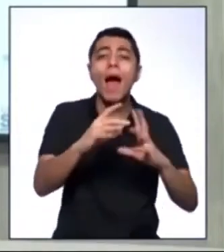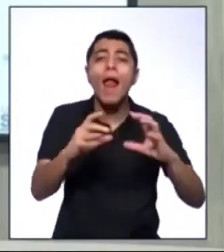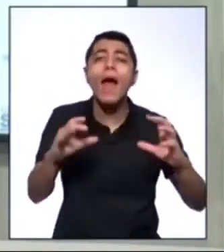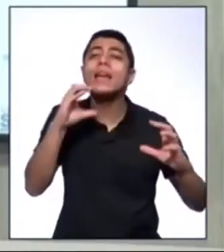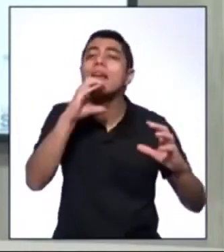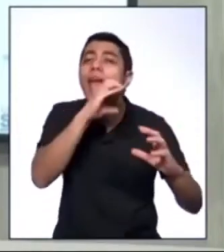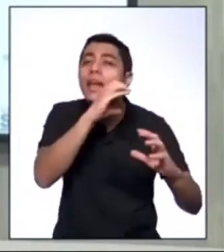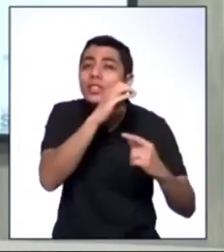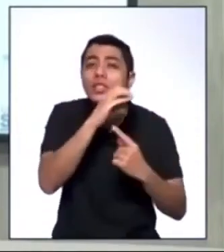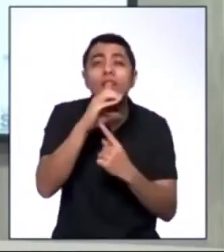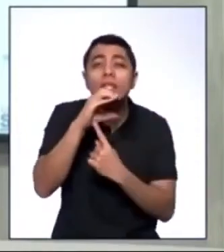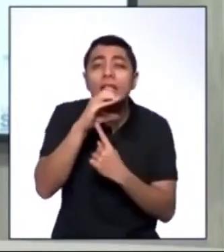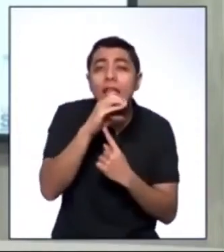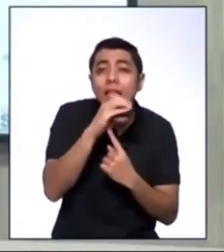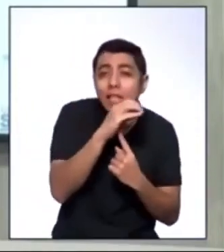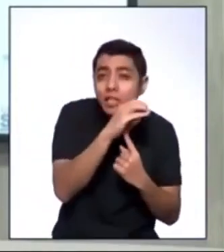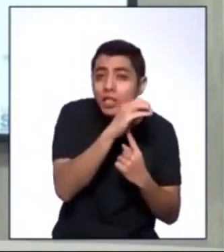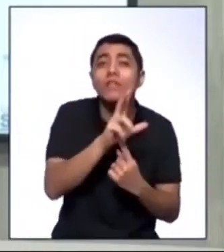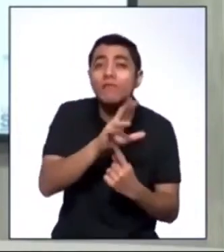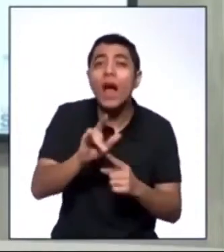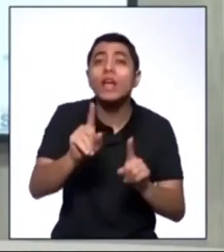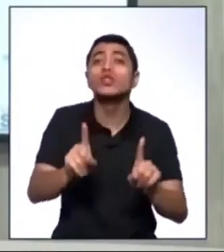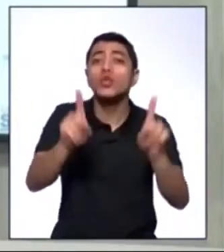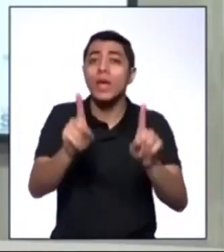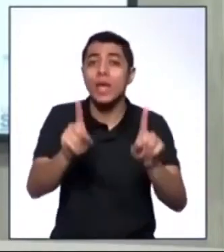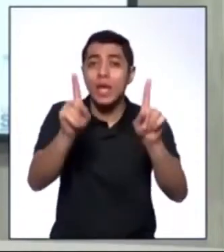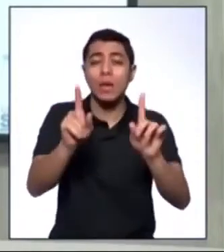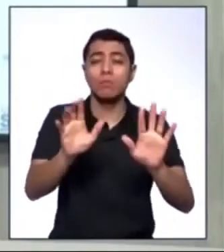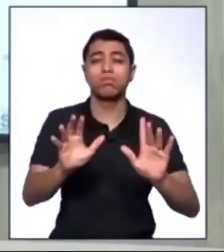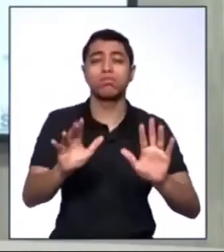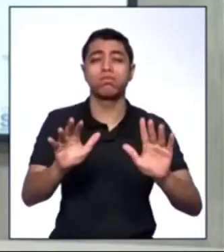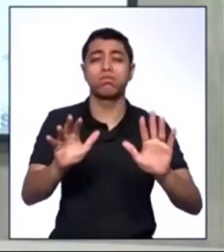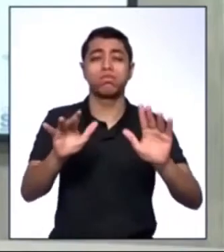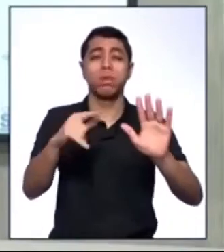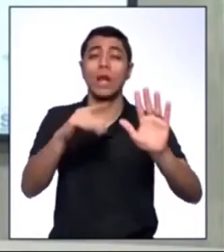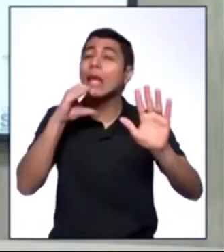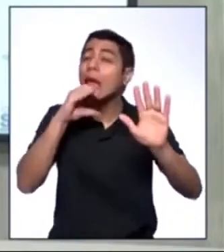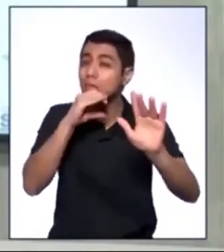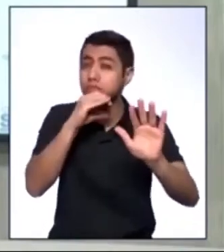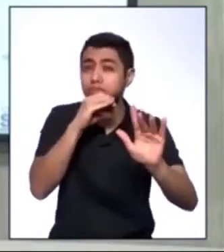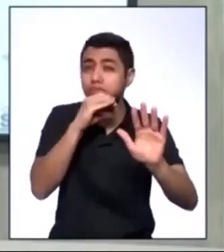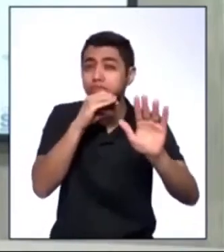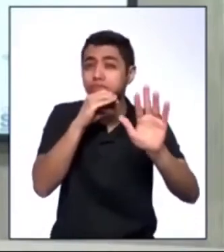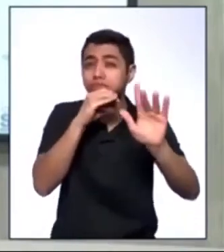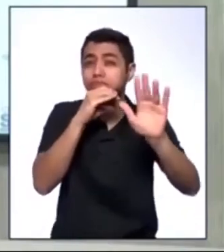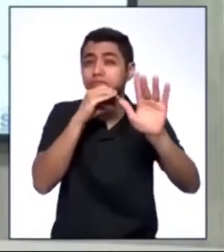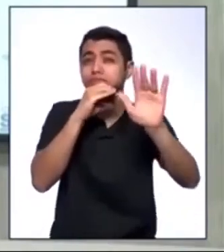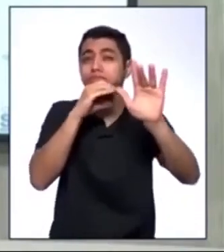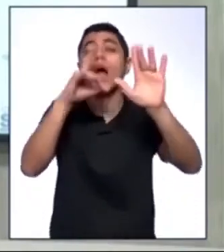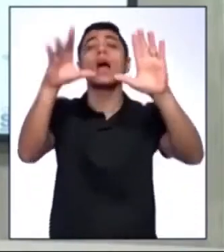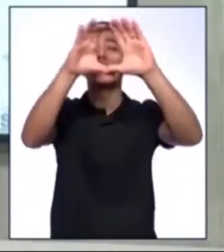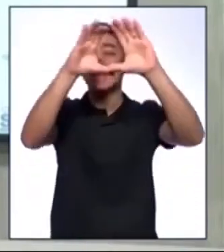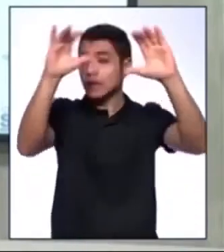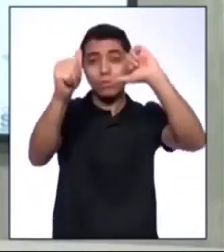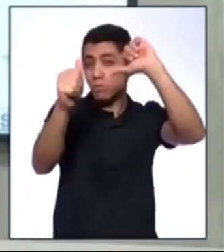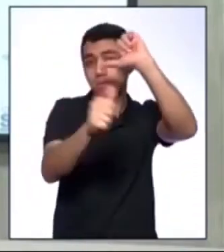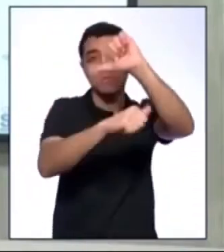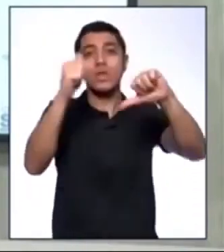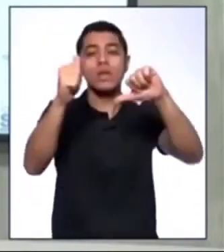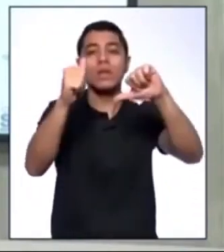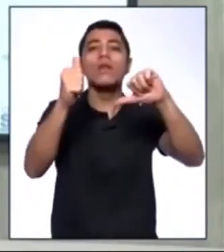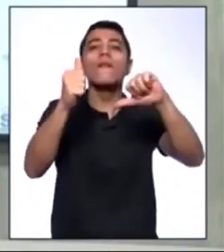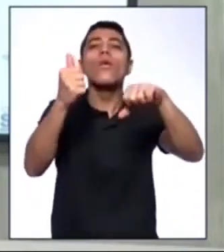com umidade. Ele vai chegar a uma temperatura em altitude que vai gerar o processo de condensação. Agora, se